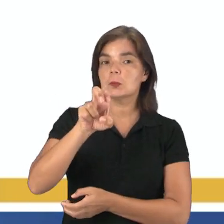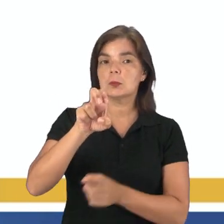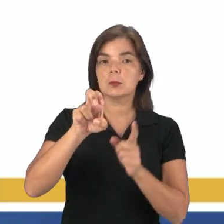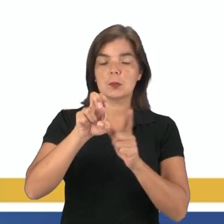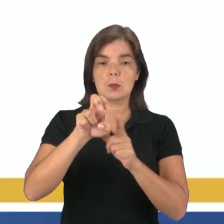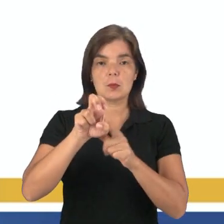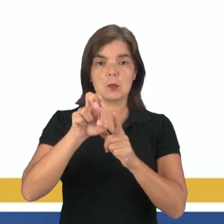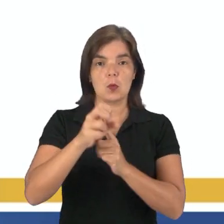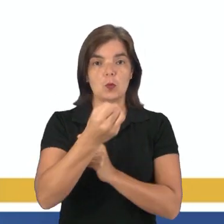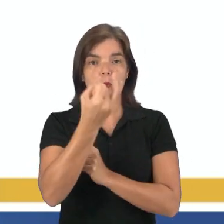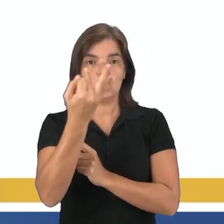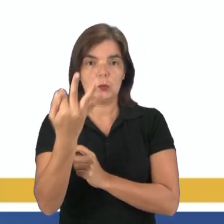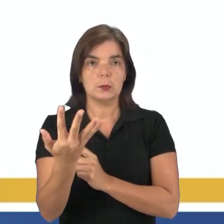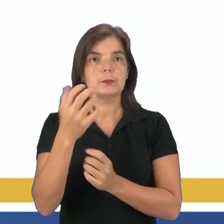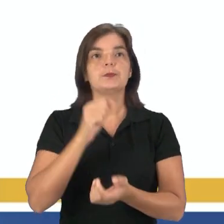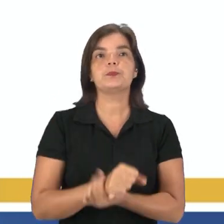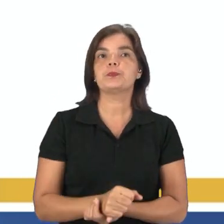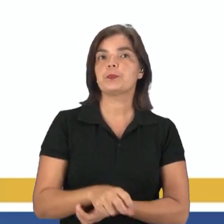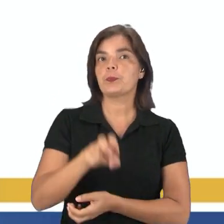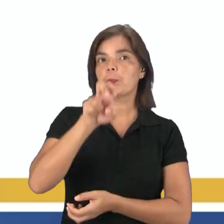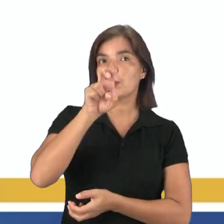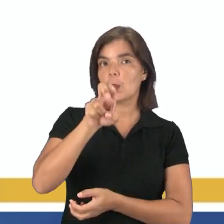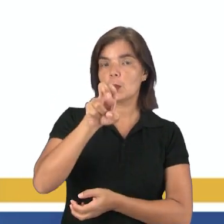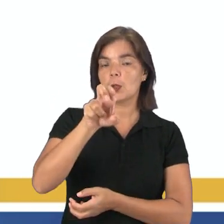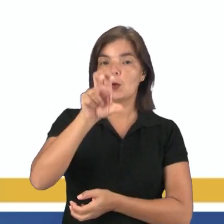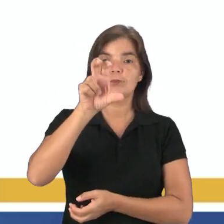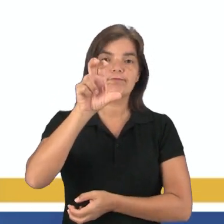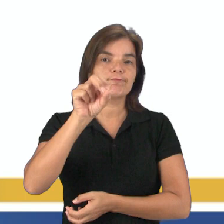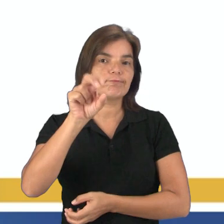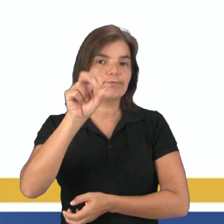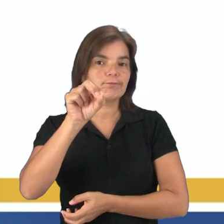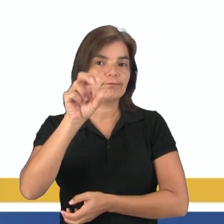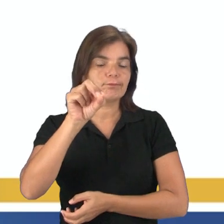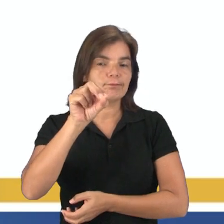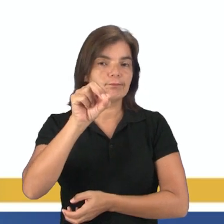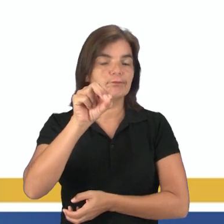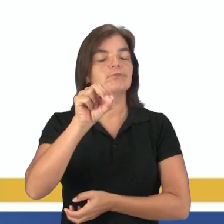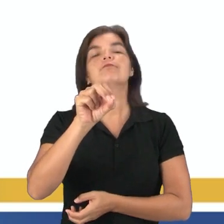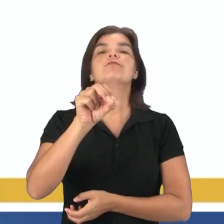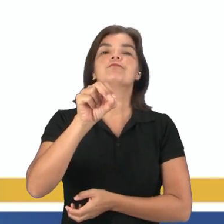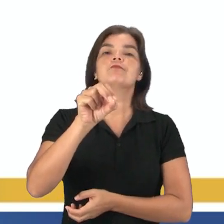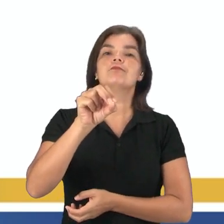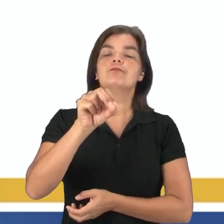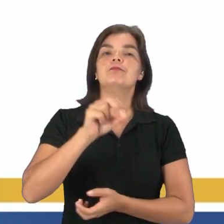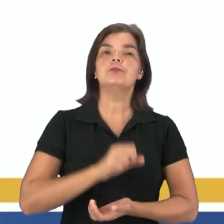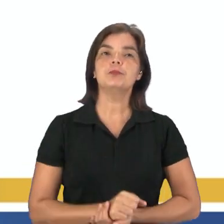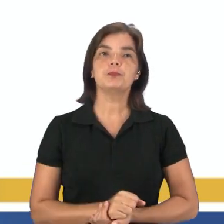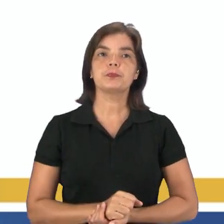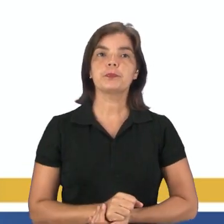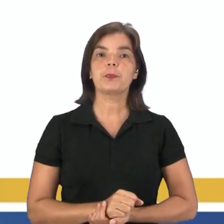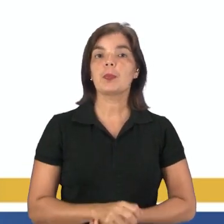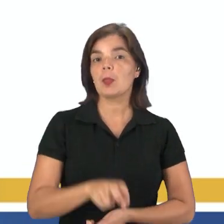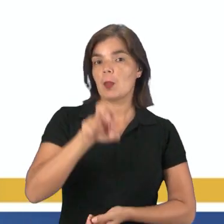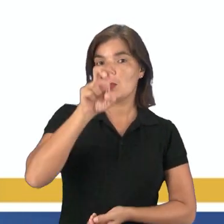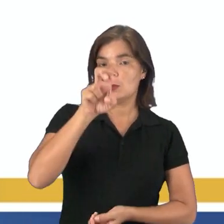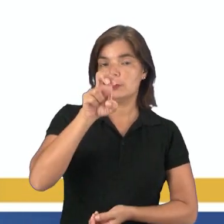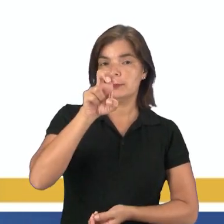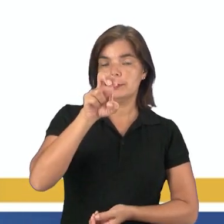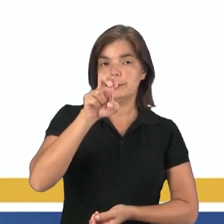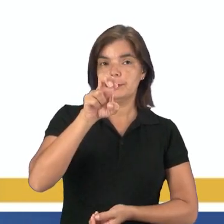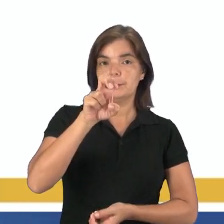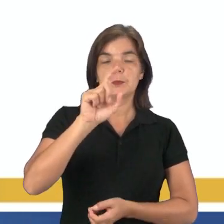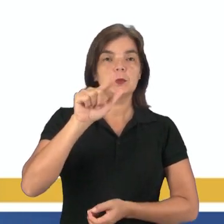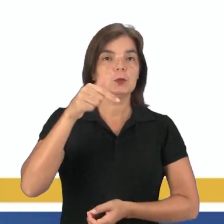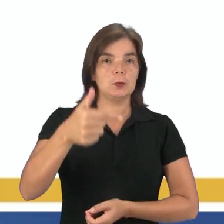primeiro, eu tenho 5 unidades. Segundo, eu tenho 5 dezenas ou 50 unidades.